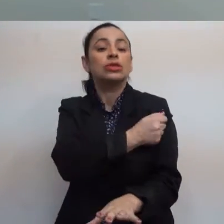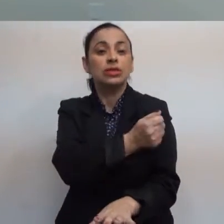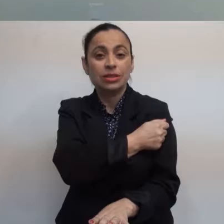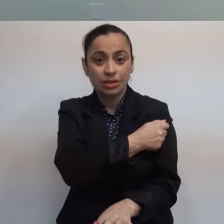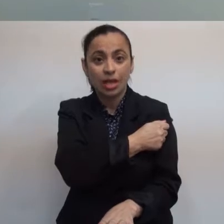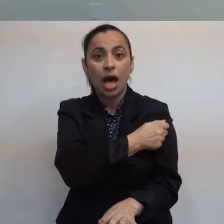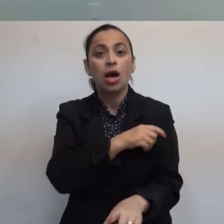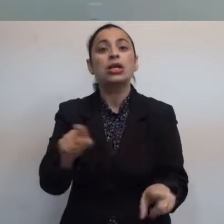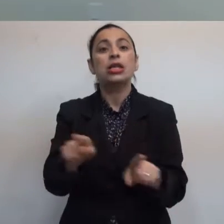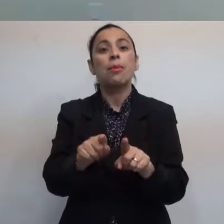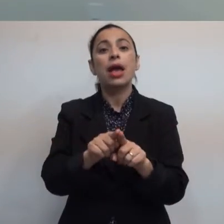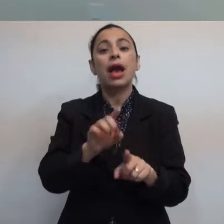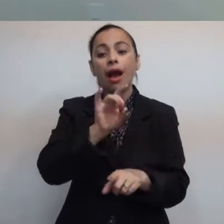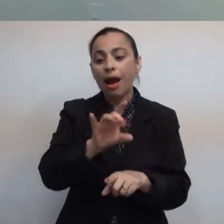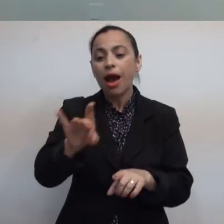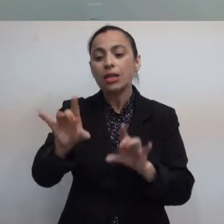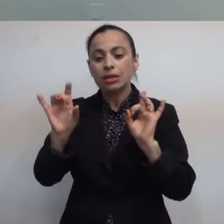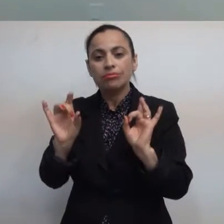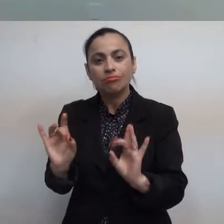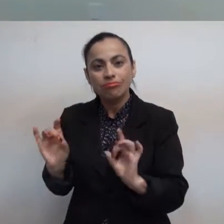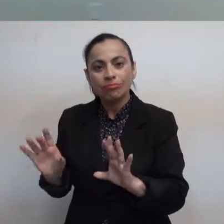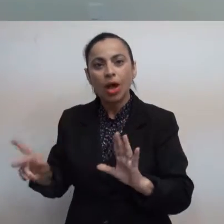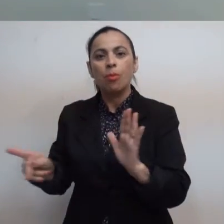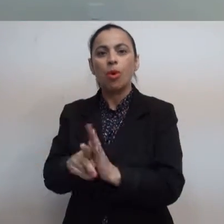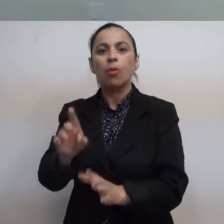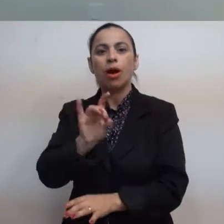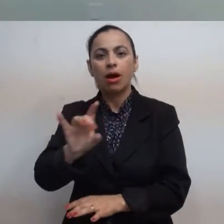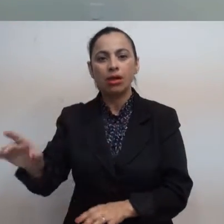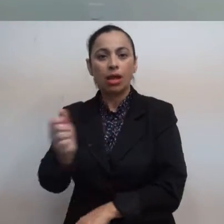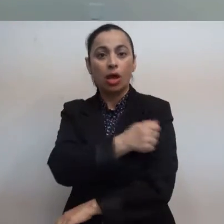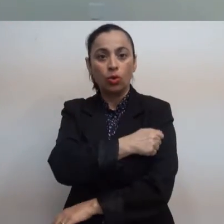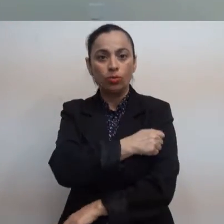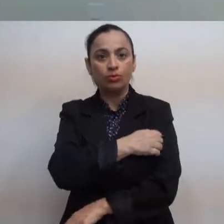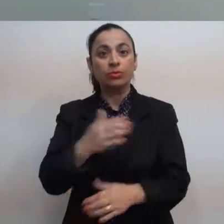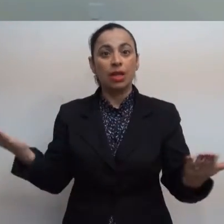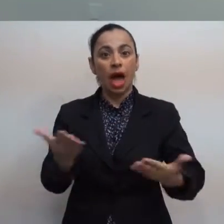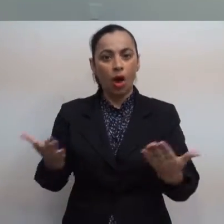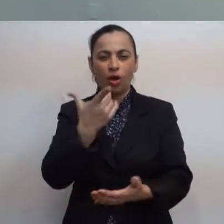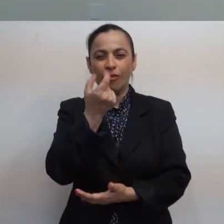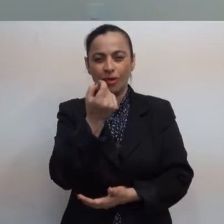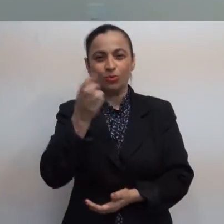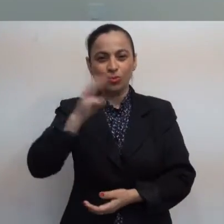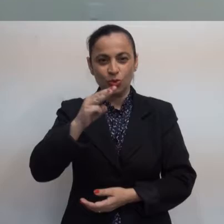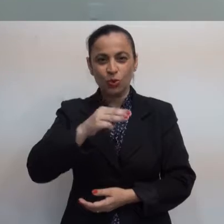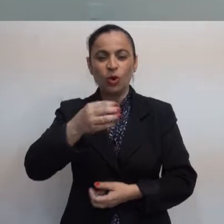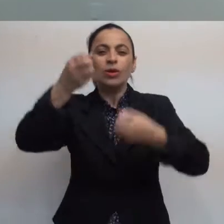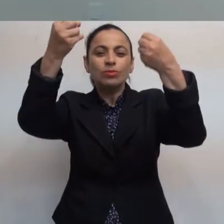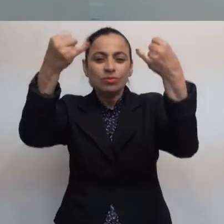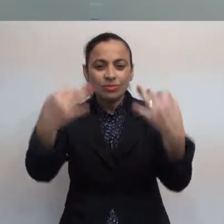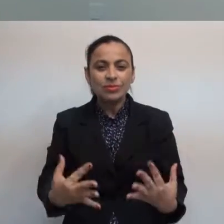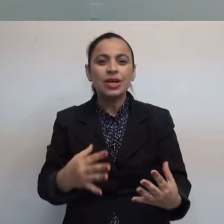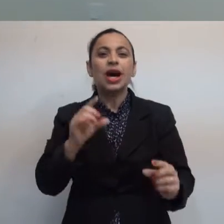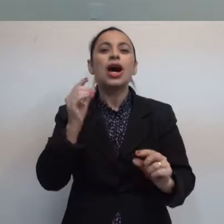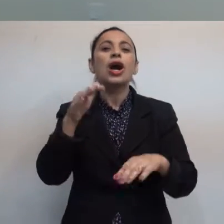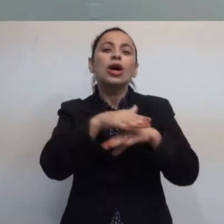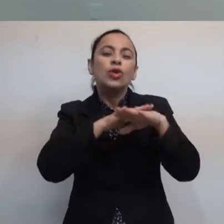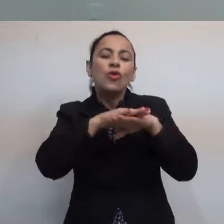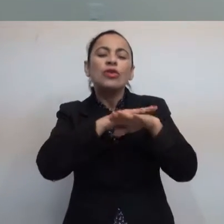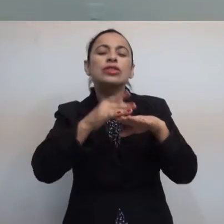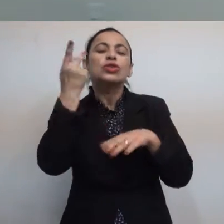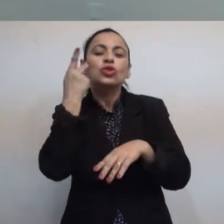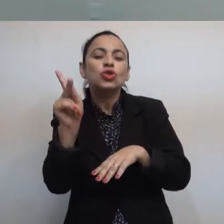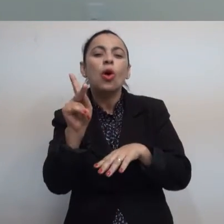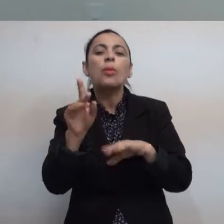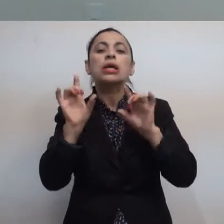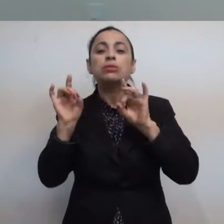mas sim os alunos e as especificidades desses alunos. Vamos conversar nesses próximos 20 minutos um